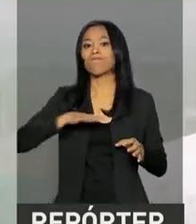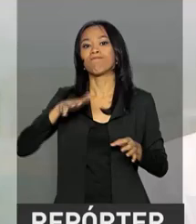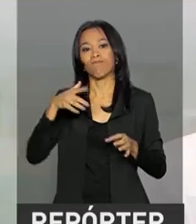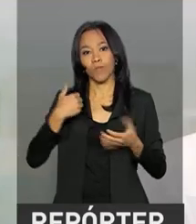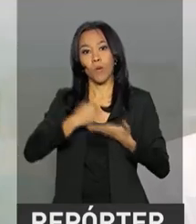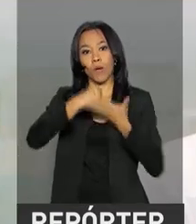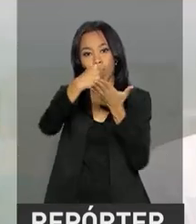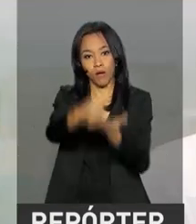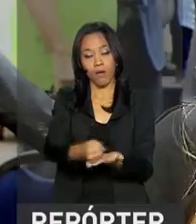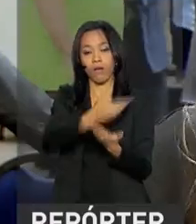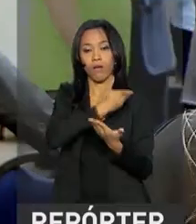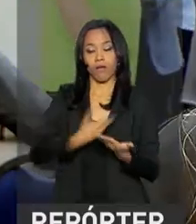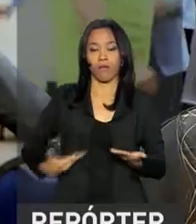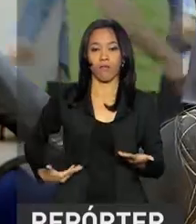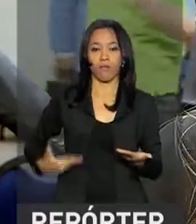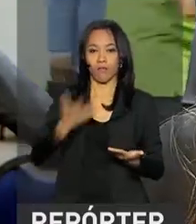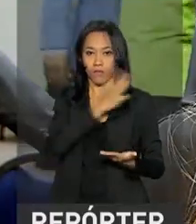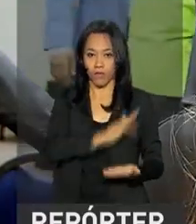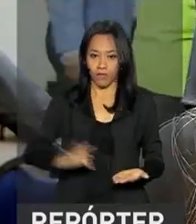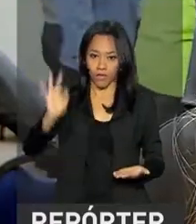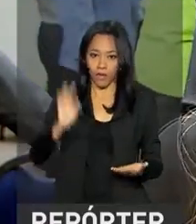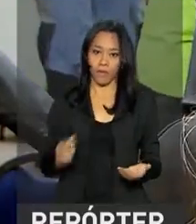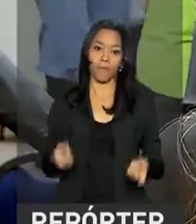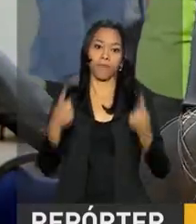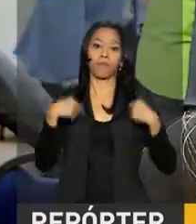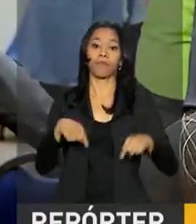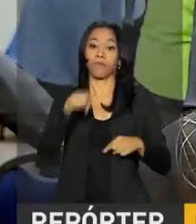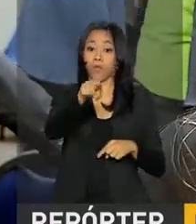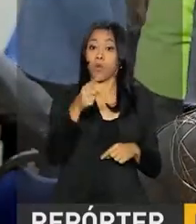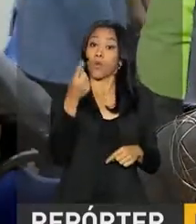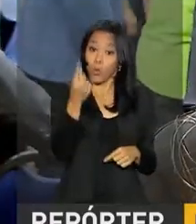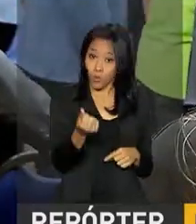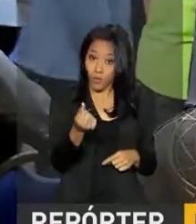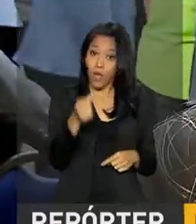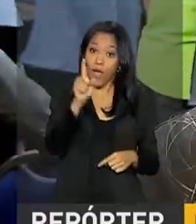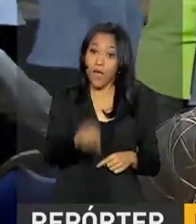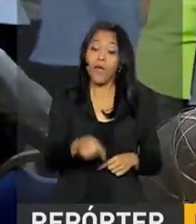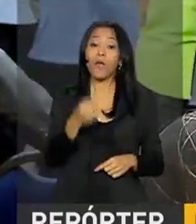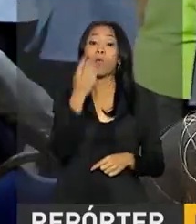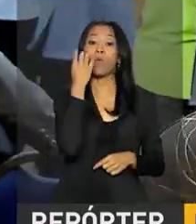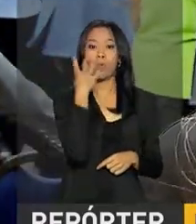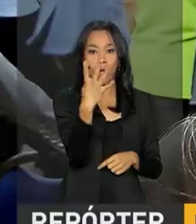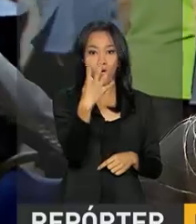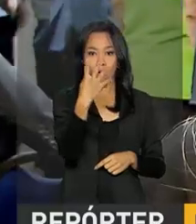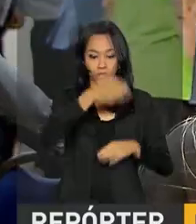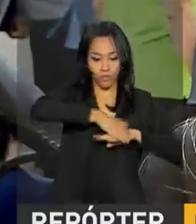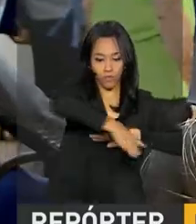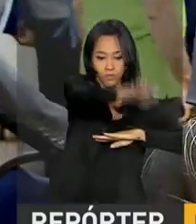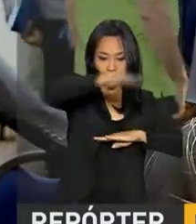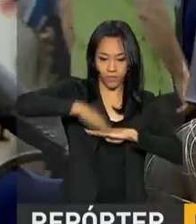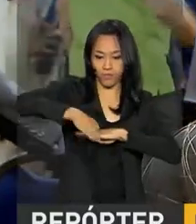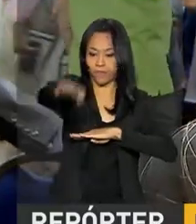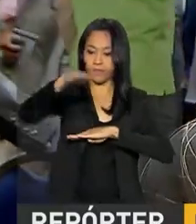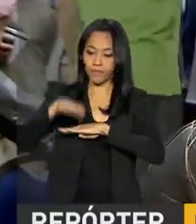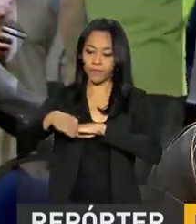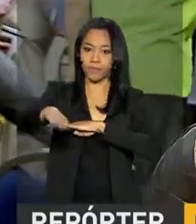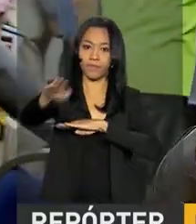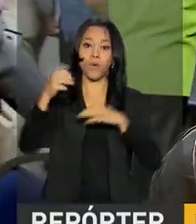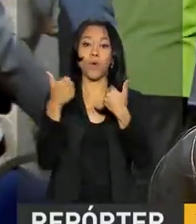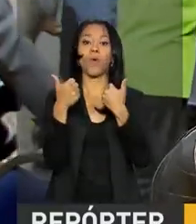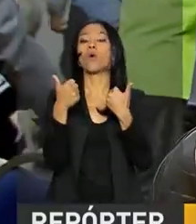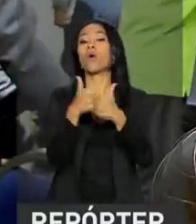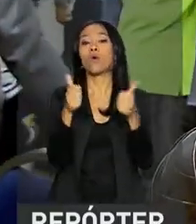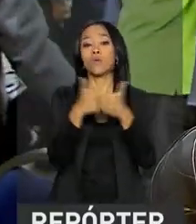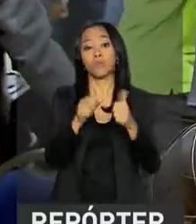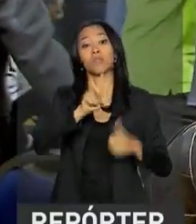e recursos do governo federal. Os recursos serão usados para a construção de 4 corredores de ônibus que irão atender a